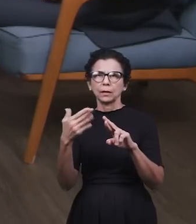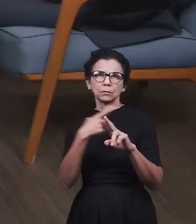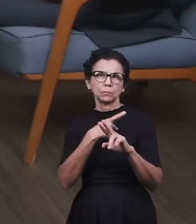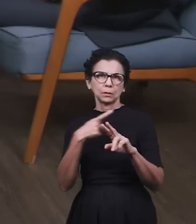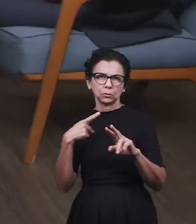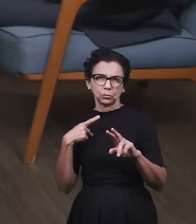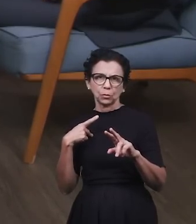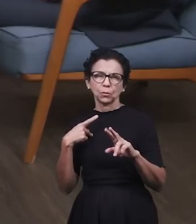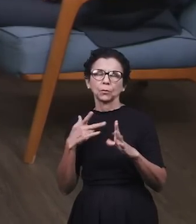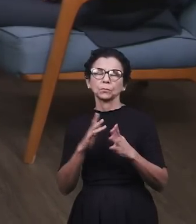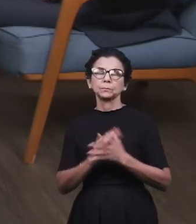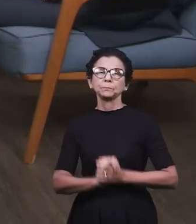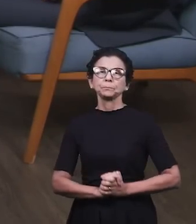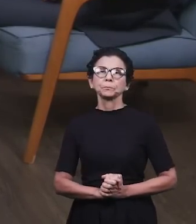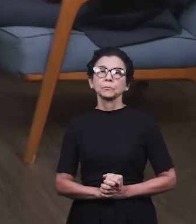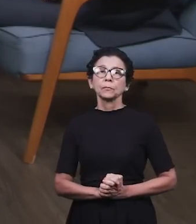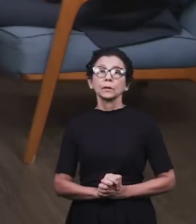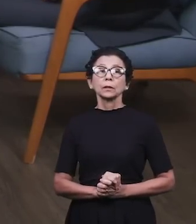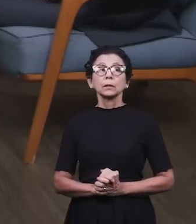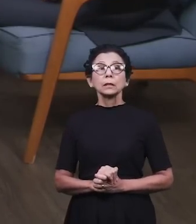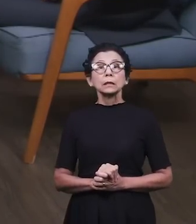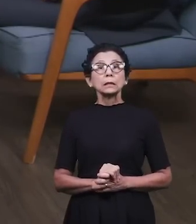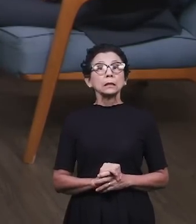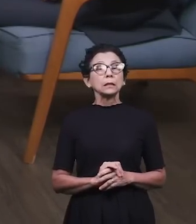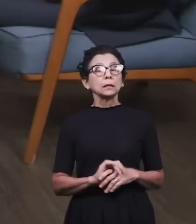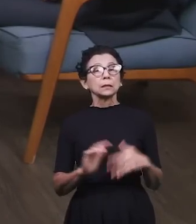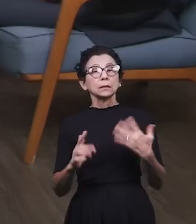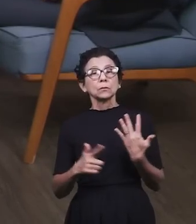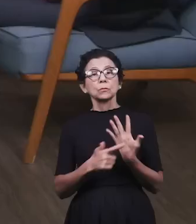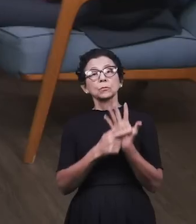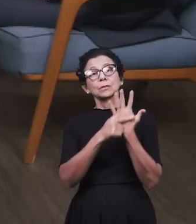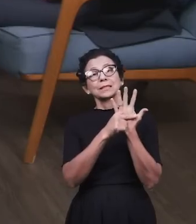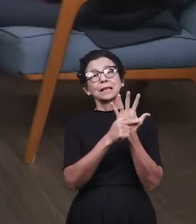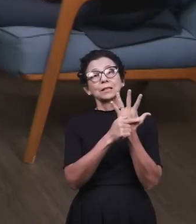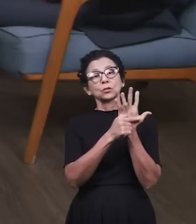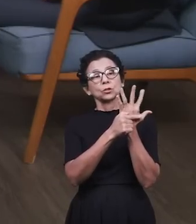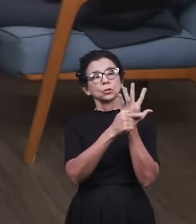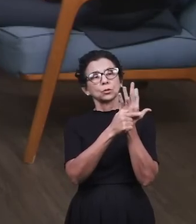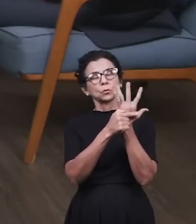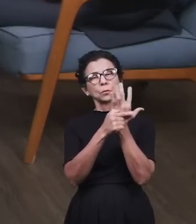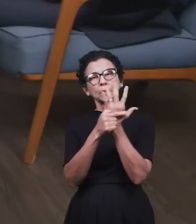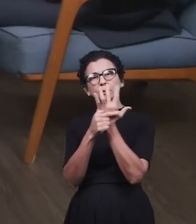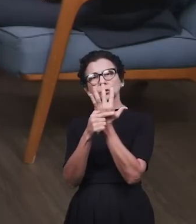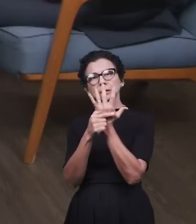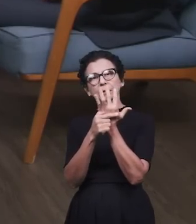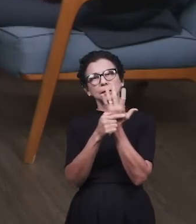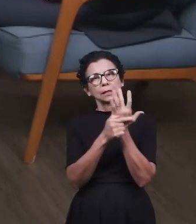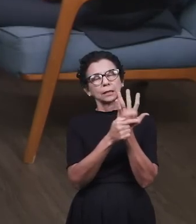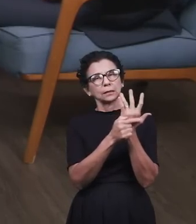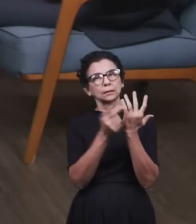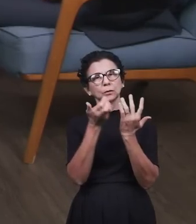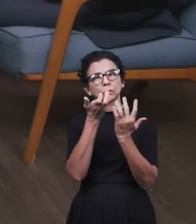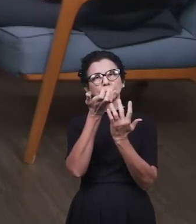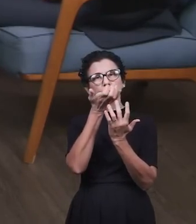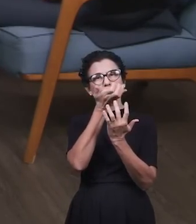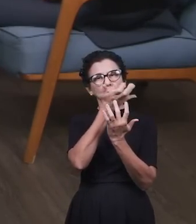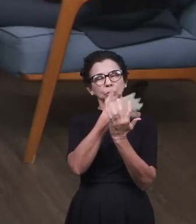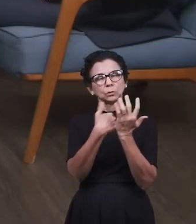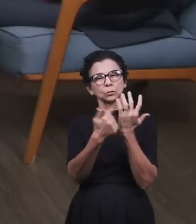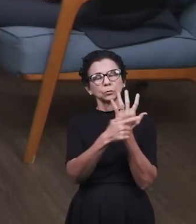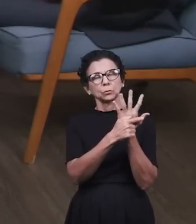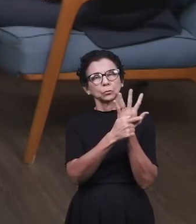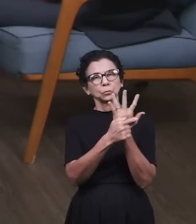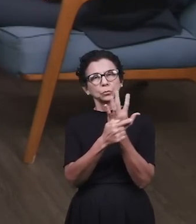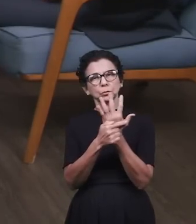está no meio dos 7 castiçais, ele só pode ser visto porque a luz dos castiçais é que